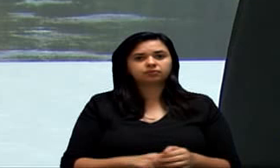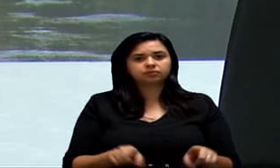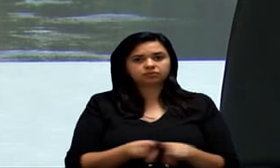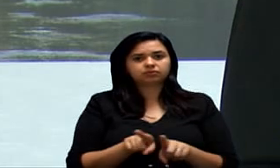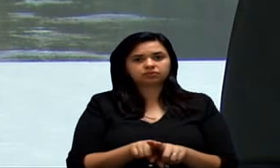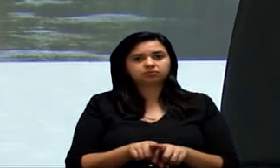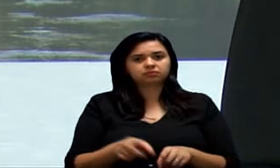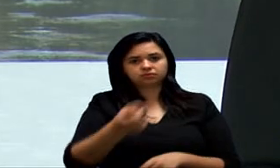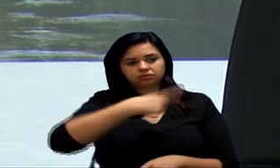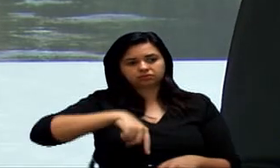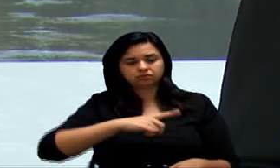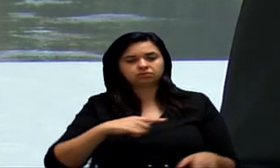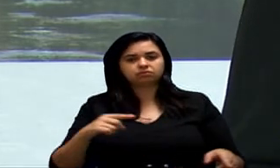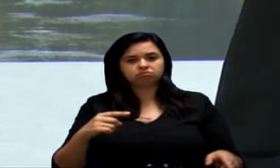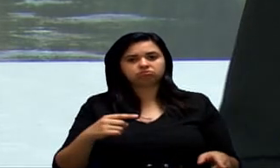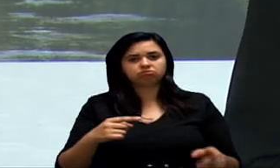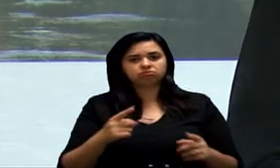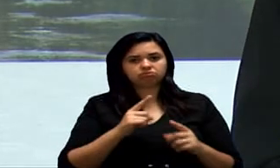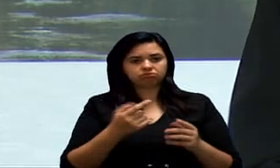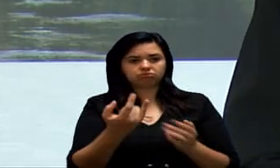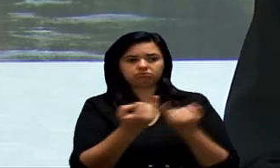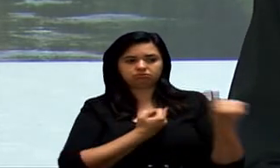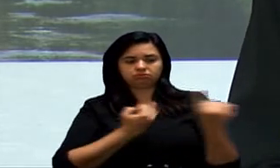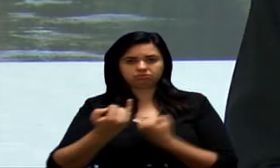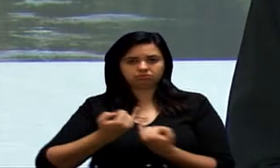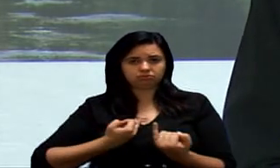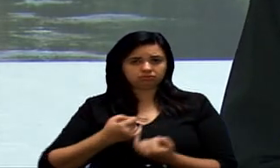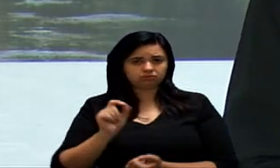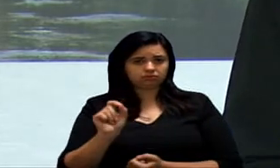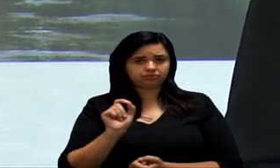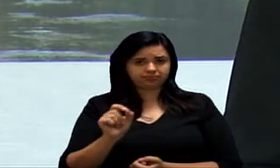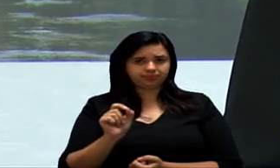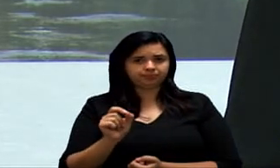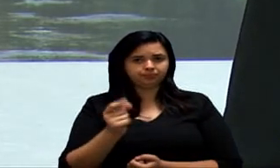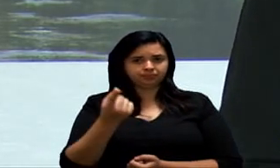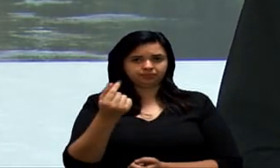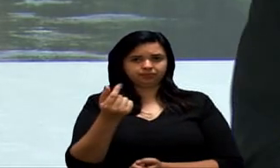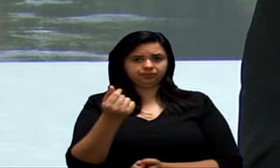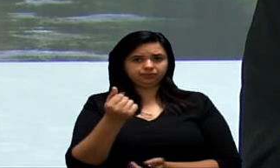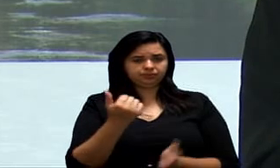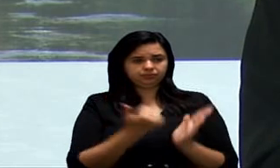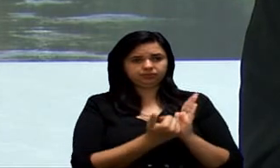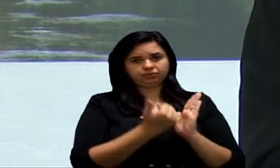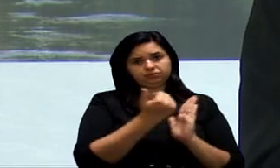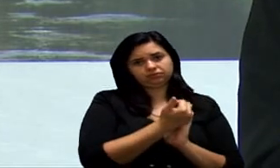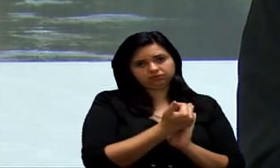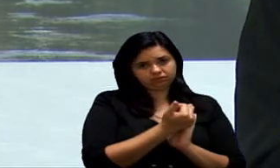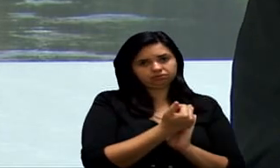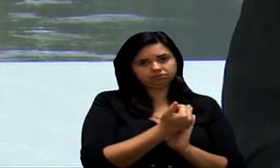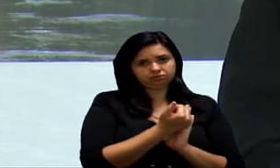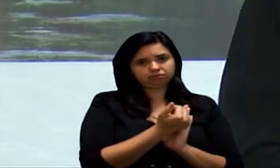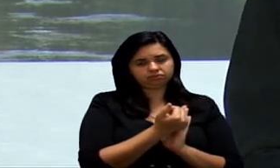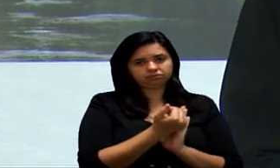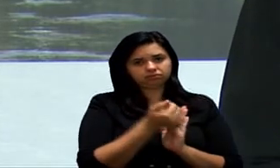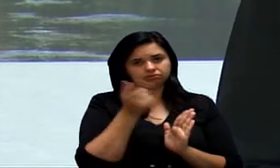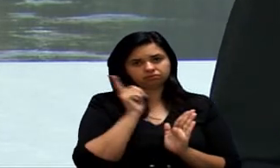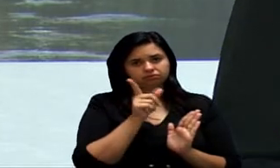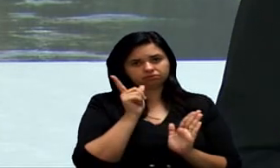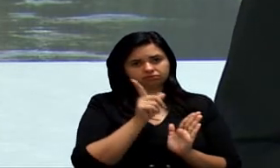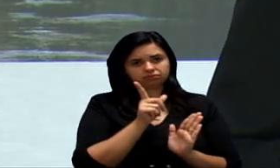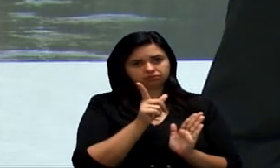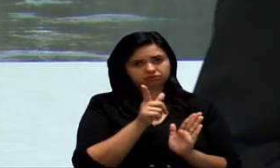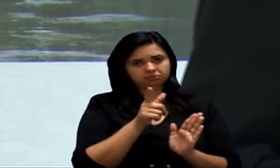recebeu na denúncia, eles conseguem cobrar um preço mais alto para prestar o serviço. De que maneira?